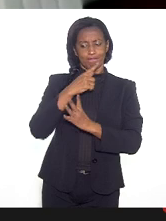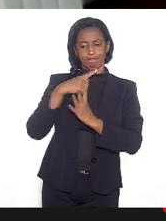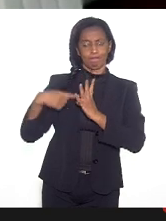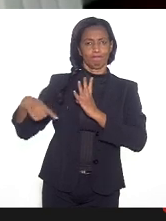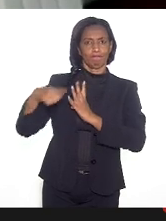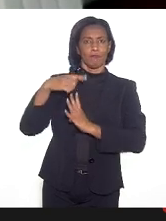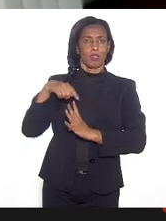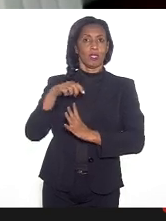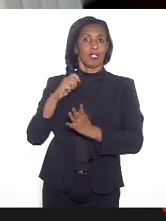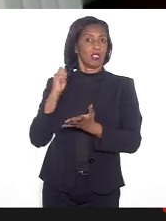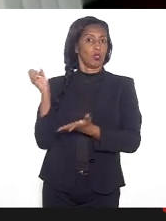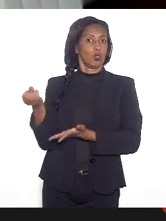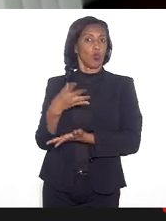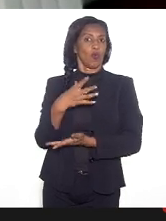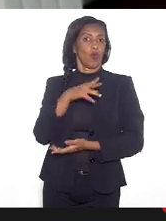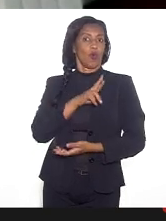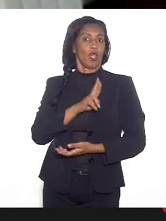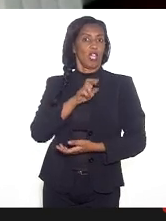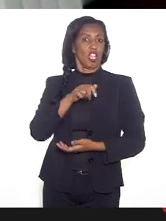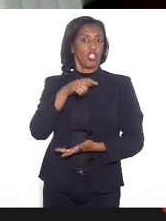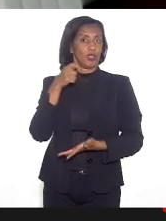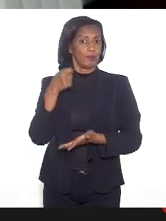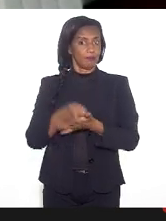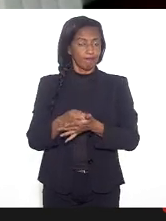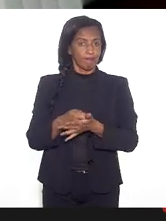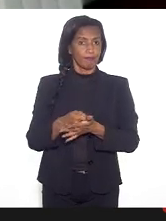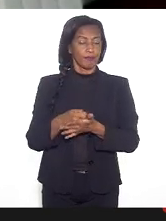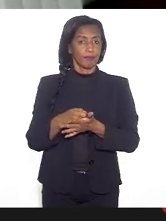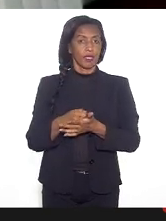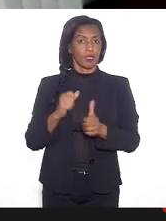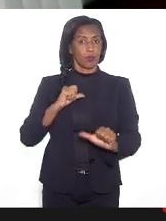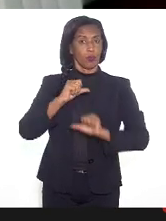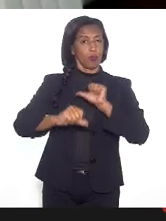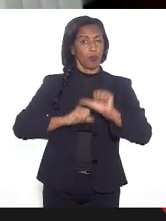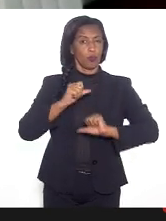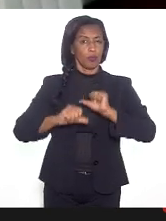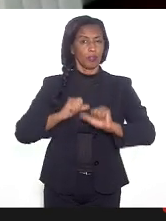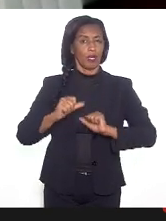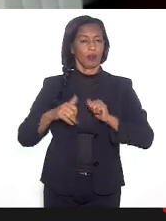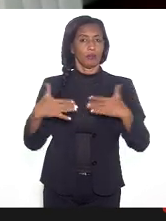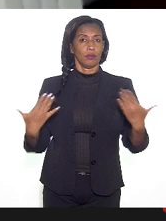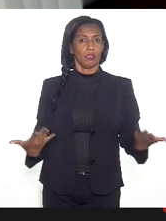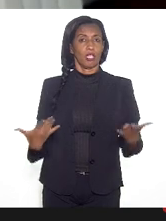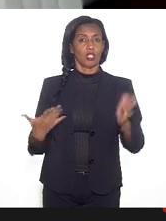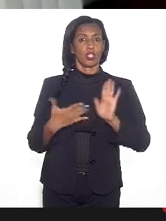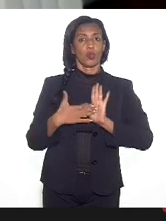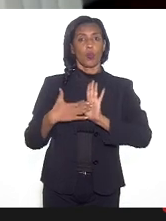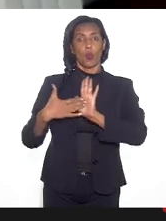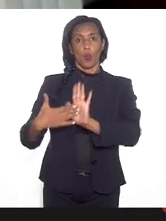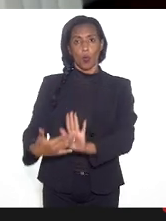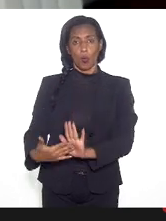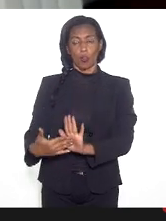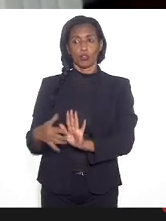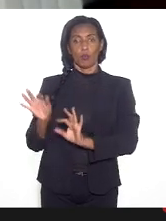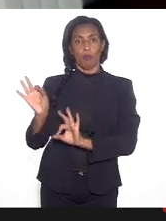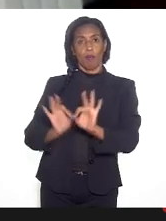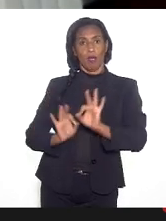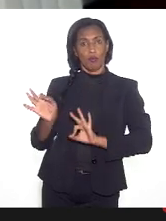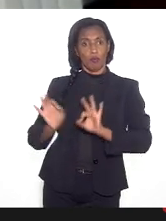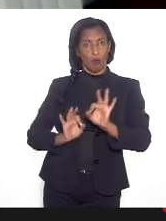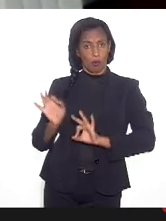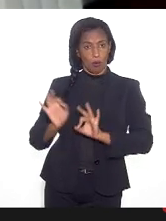regime. Isso foi alterado desde que haja a apresentação de compensações